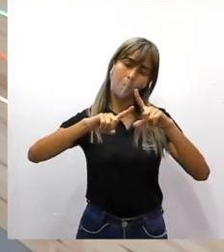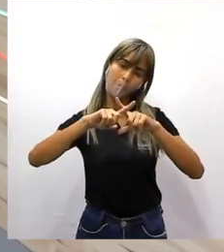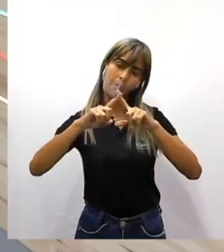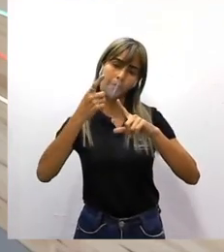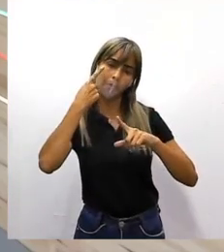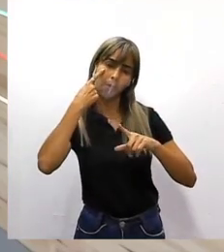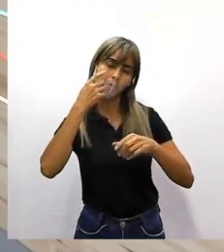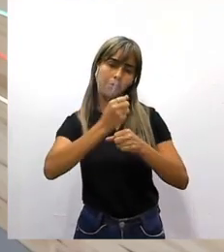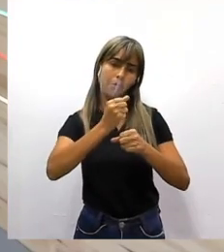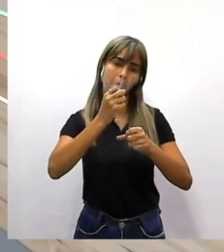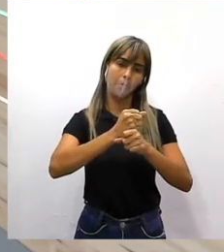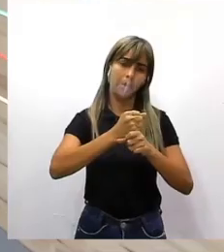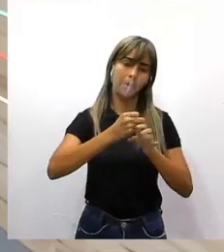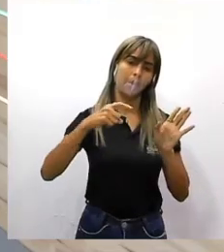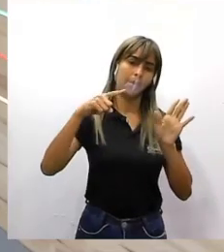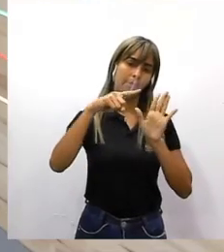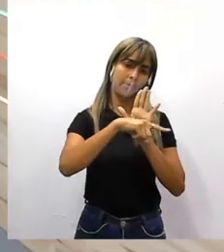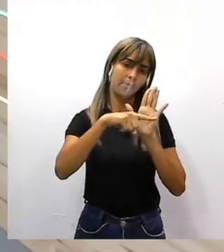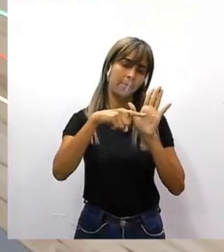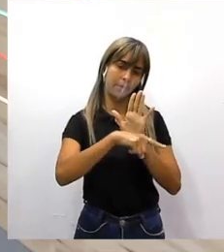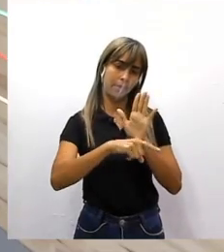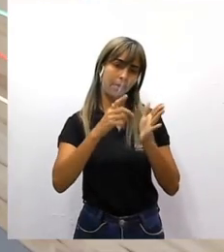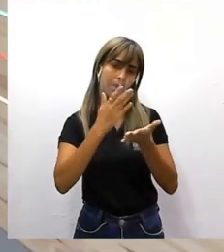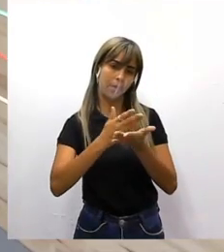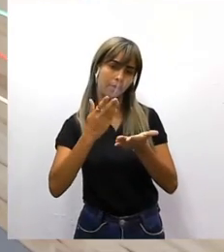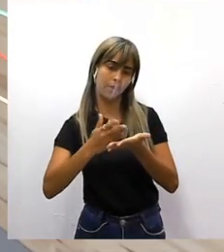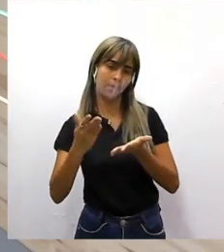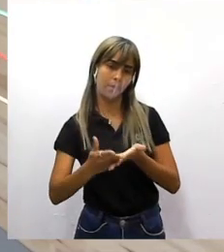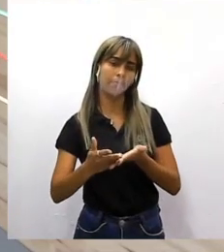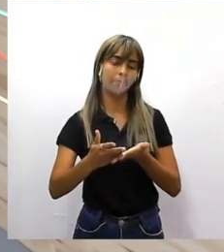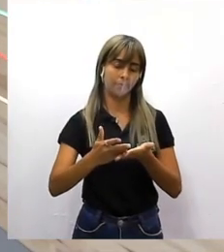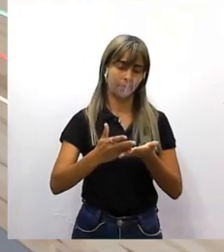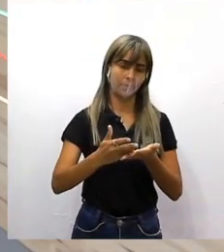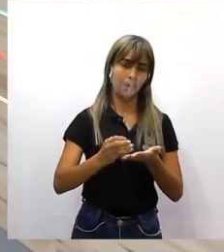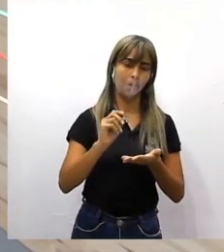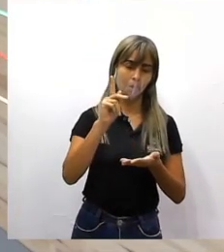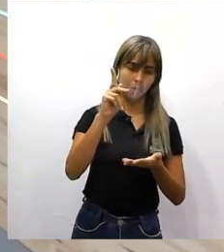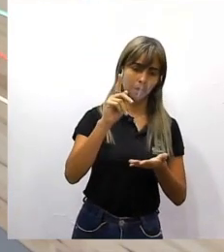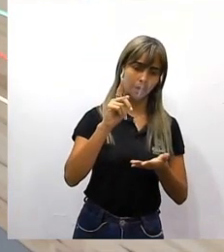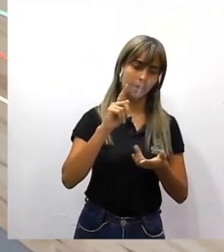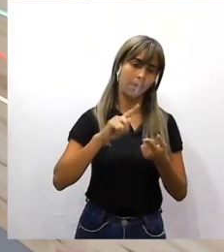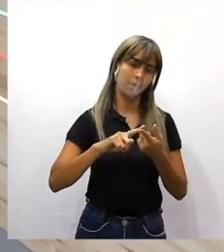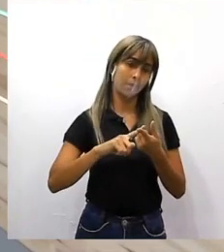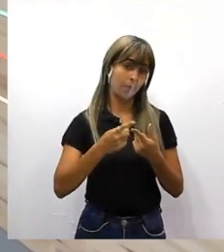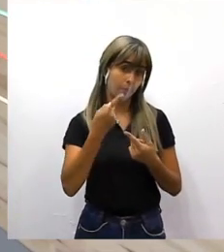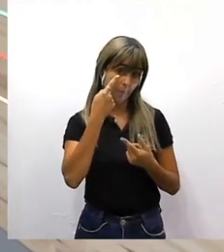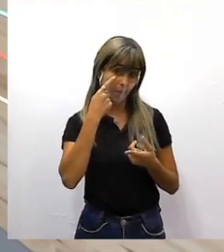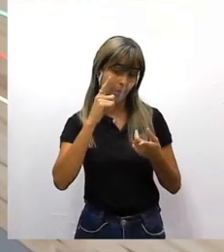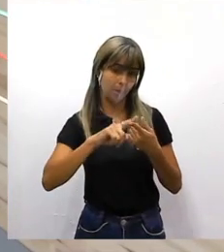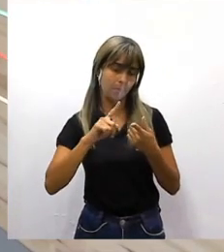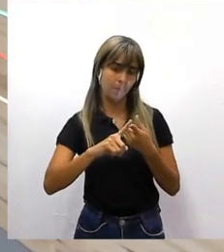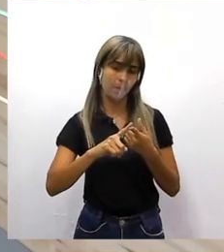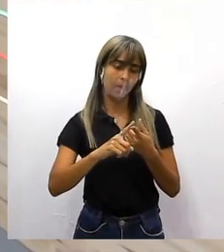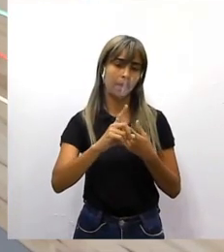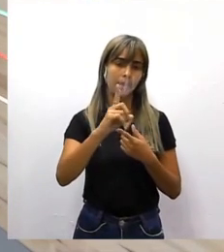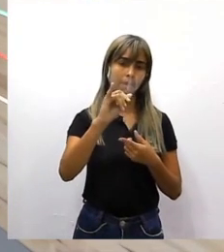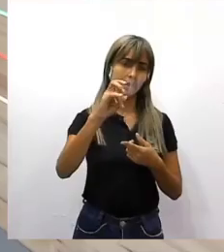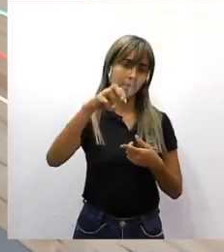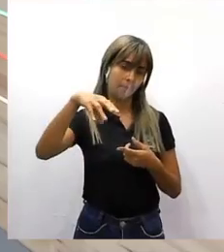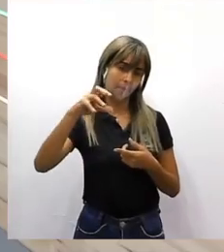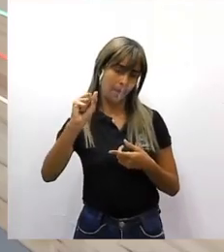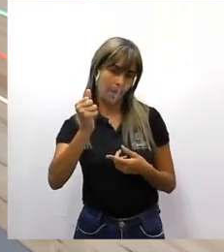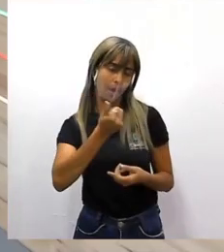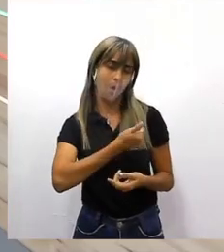viu soma, a gente viu subtração, a gente viu divisão, beleza? E a gente viu também que dízima periódica é um